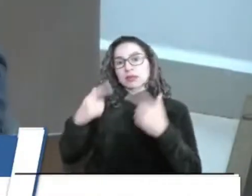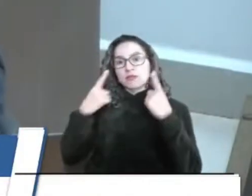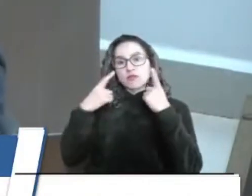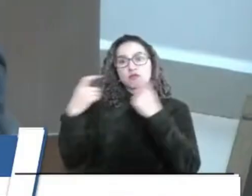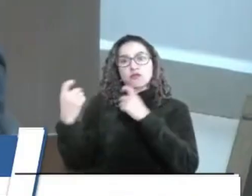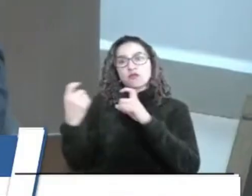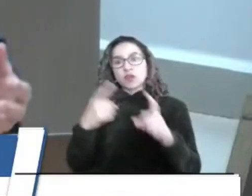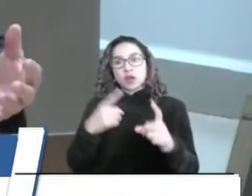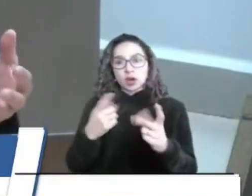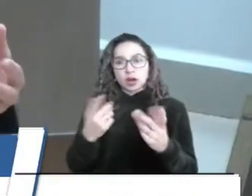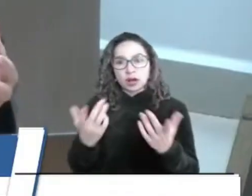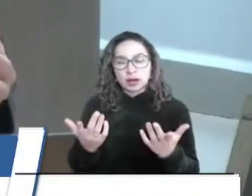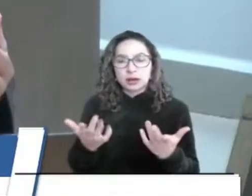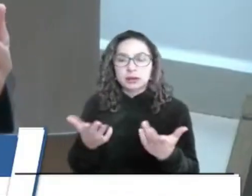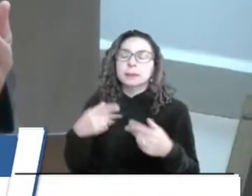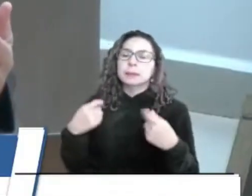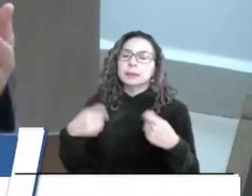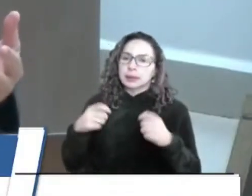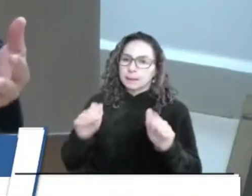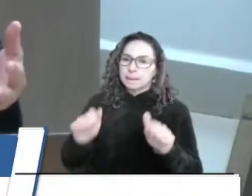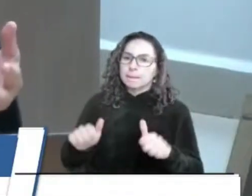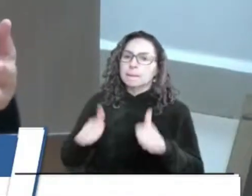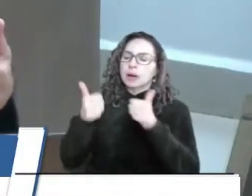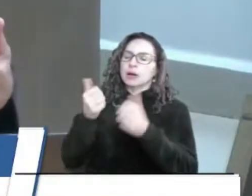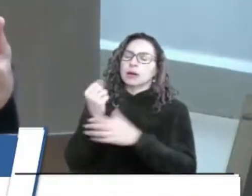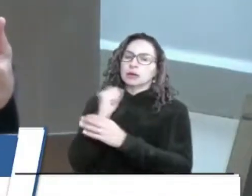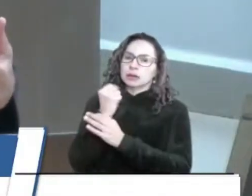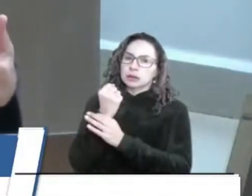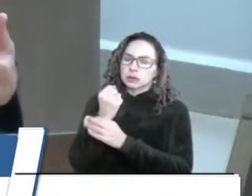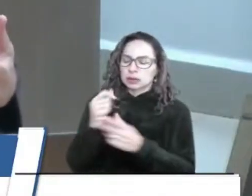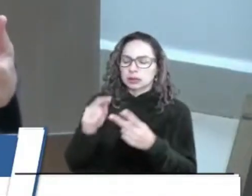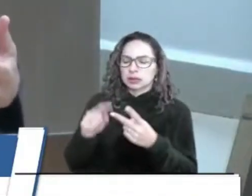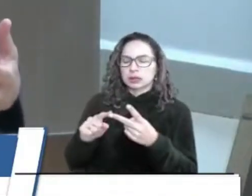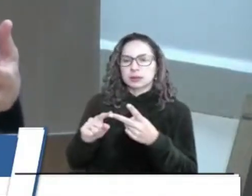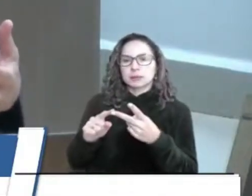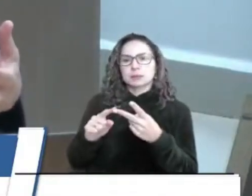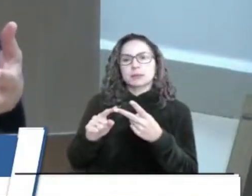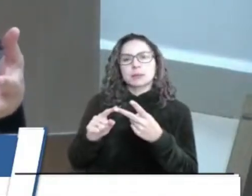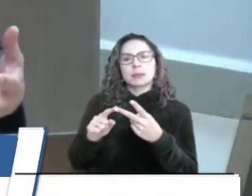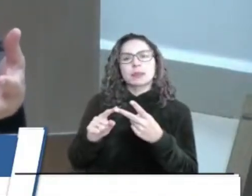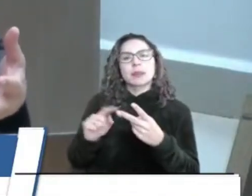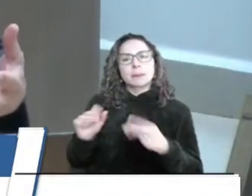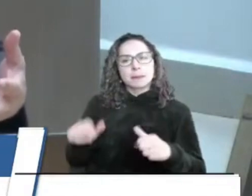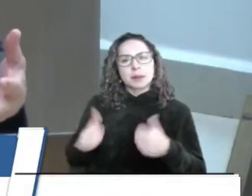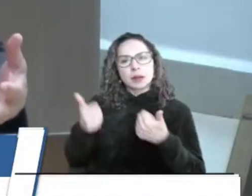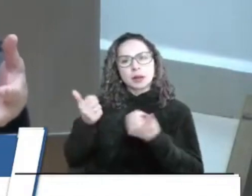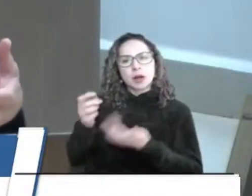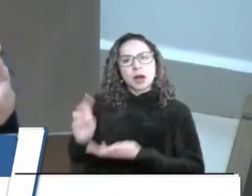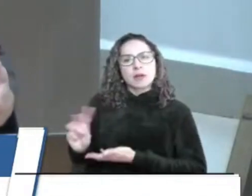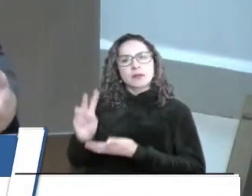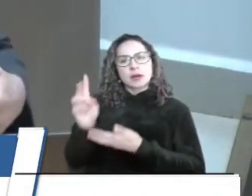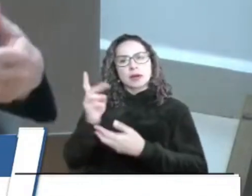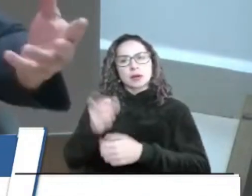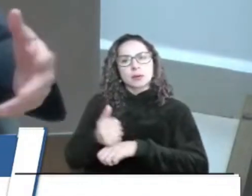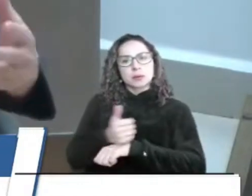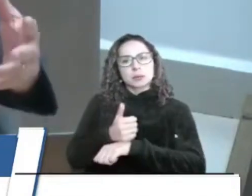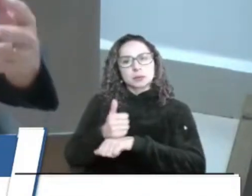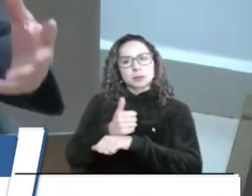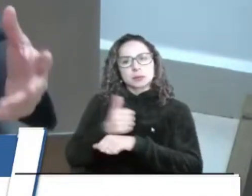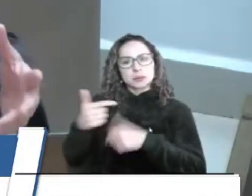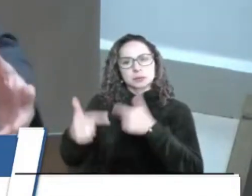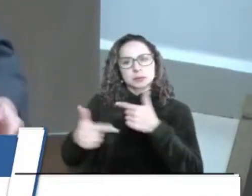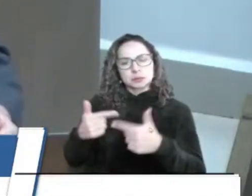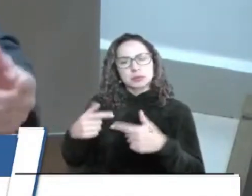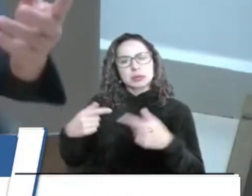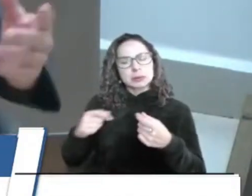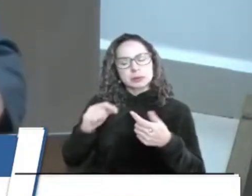foi. Então, precisa melhorar a segurança, melhorar a valorização profissional do servidor, precisa fazer um